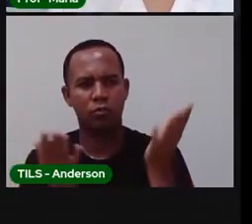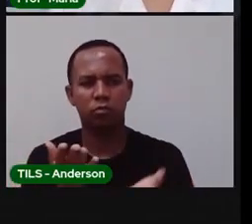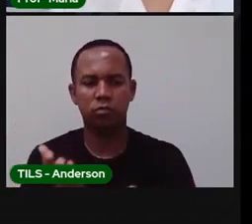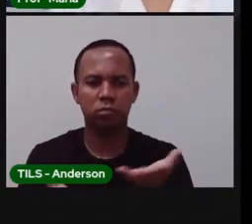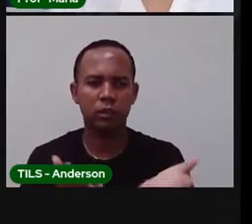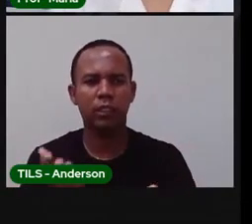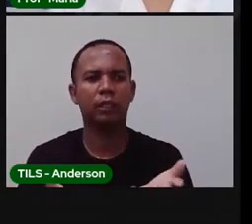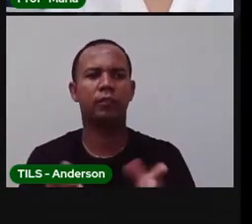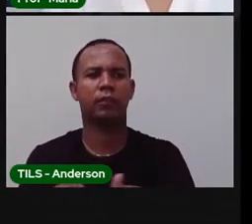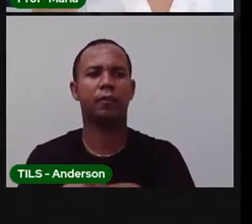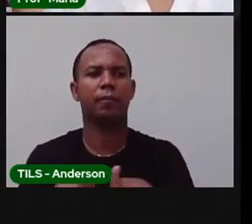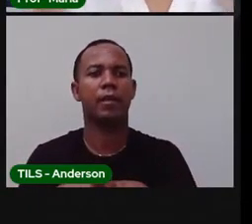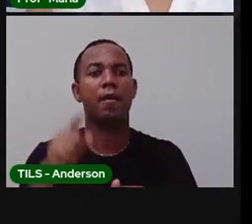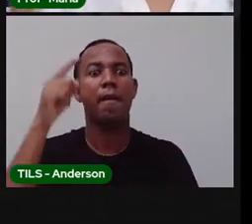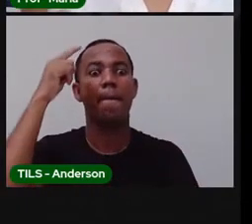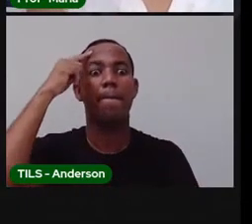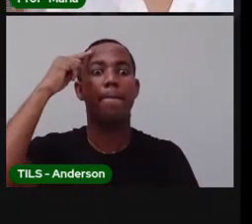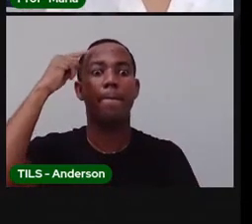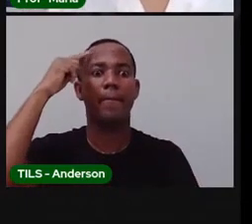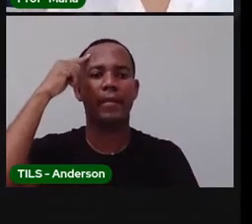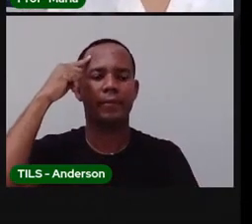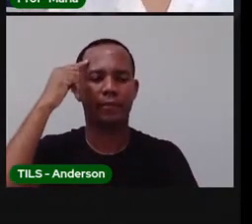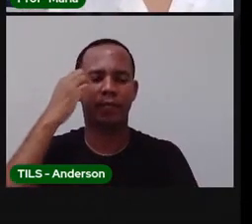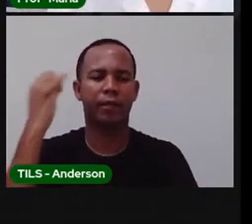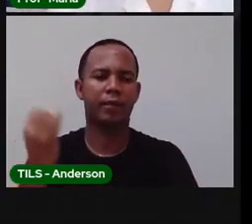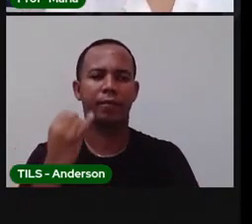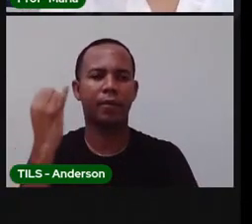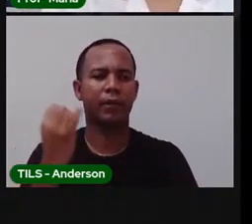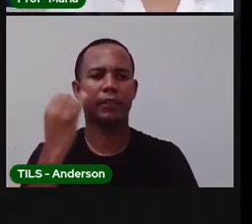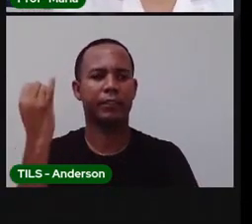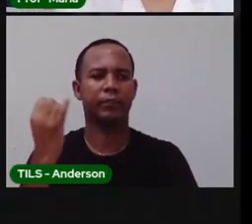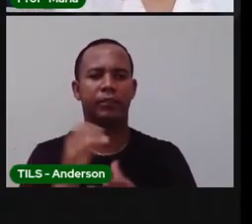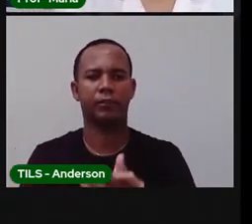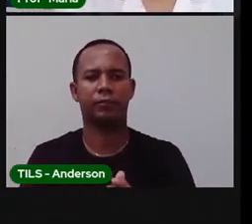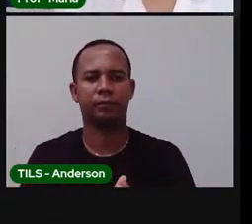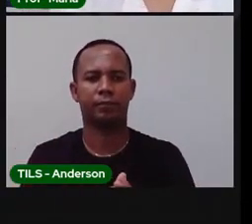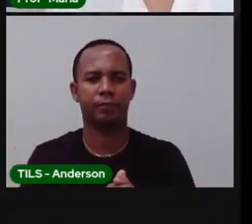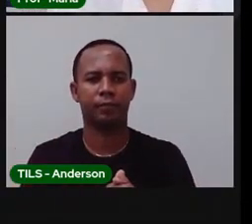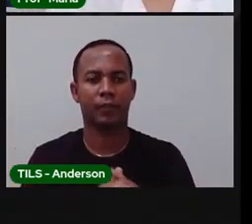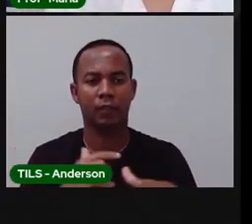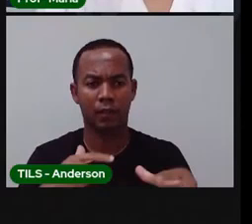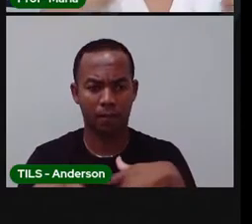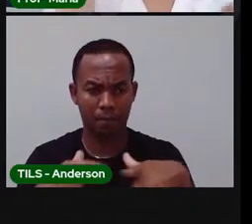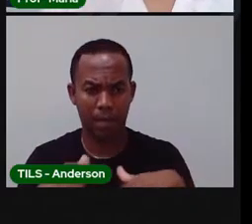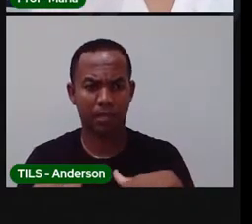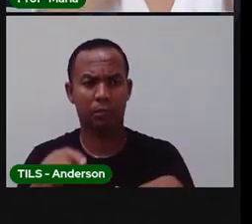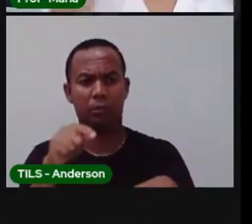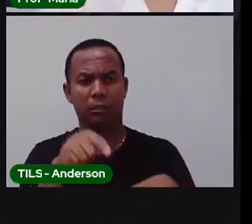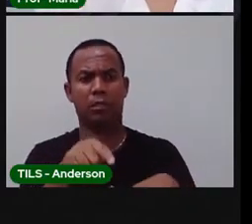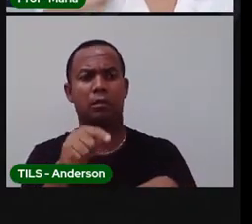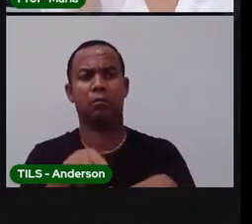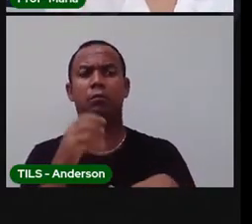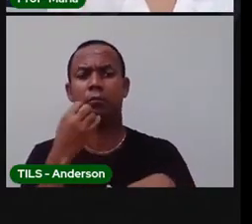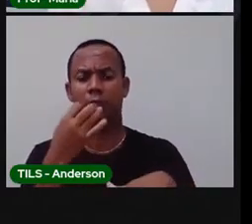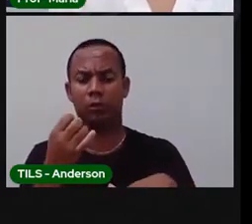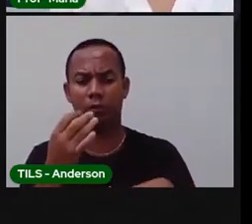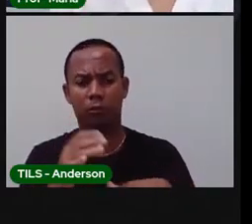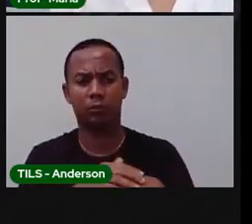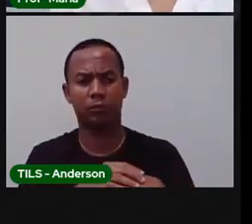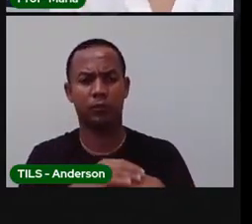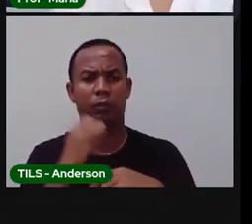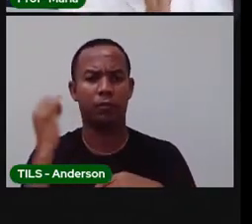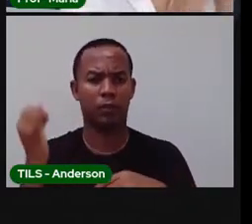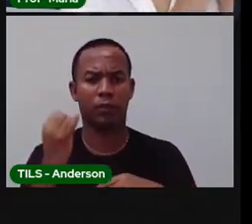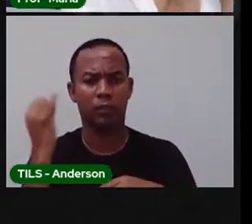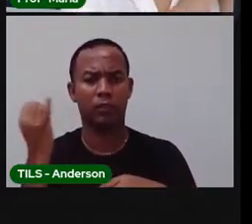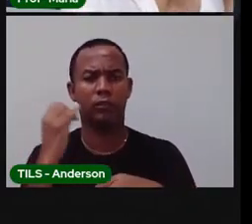pensa, nem dá importância para essas pessoas que estão, na verdade, fazendo esse serviço. E é um serviço absurdamente